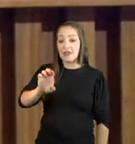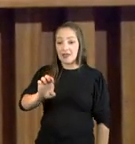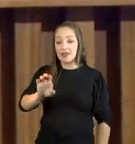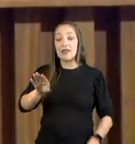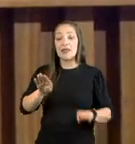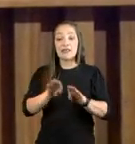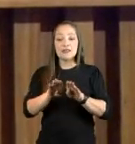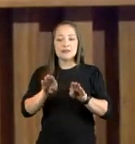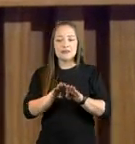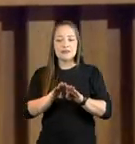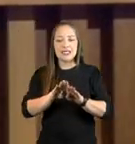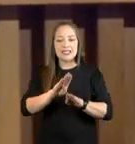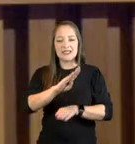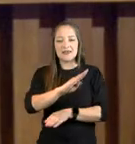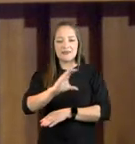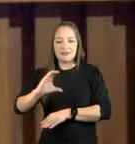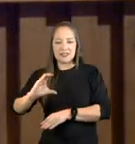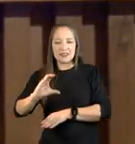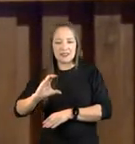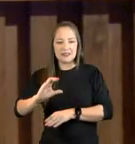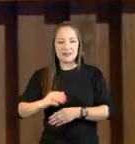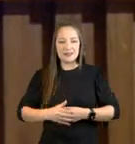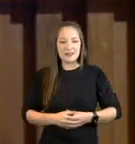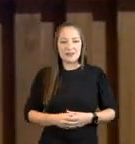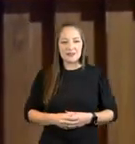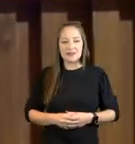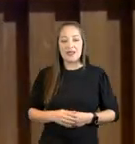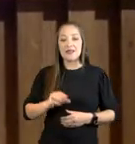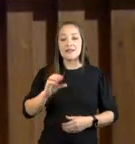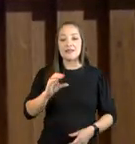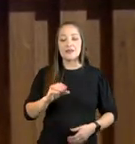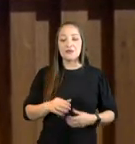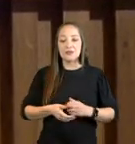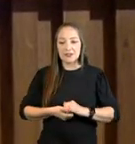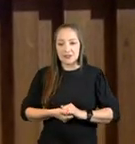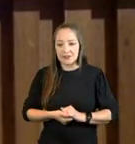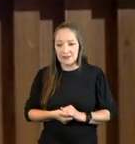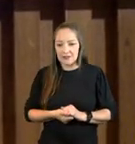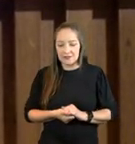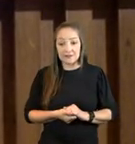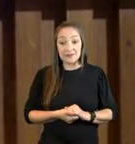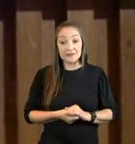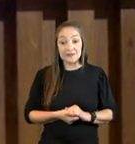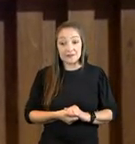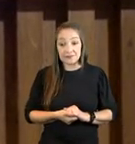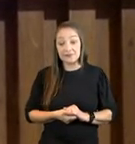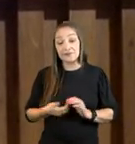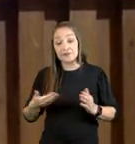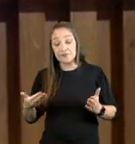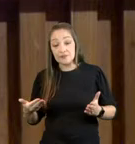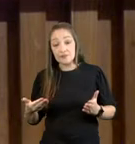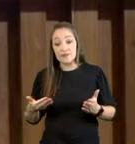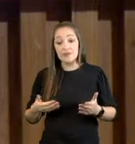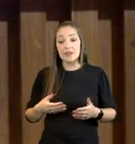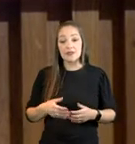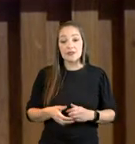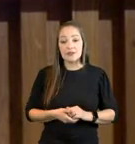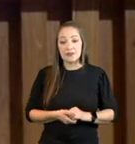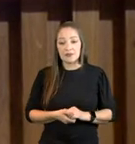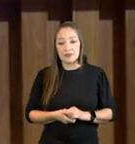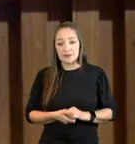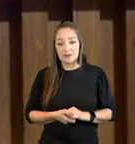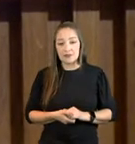Central e procurar por essas instituições. Né? Então, digite o nome da instituição, Banco Central e CVM, que são